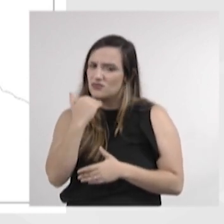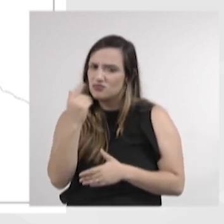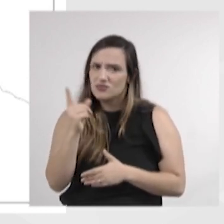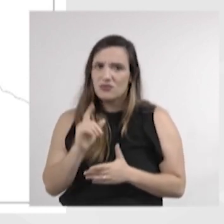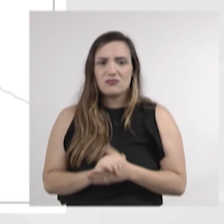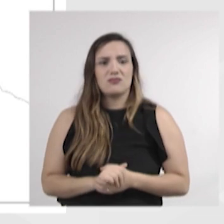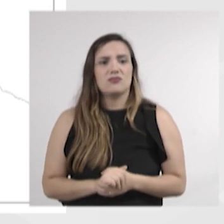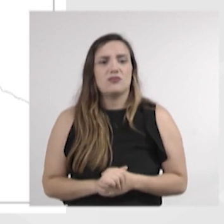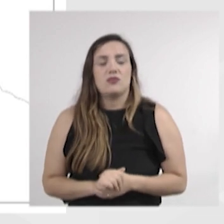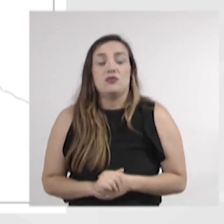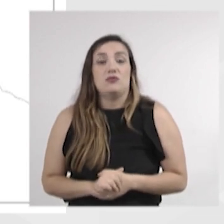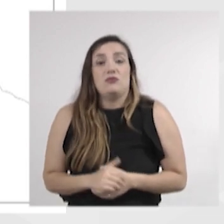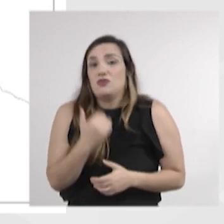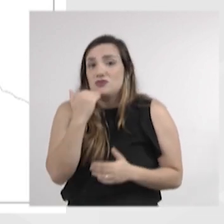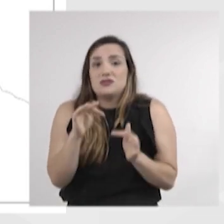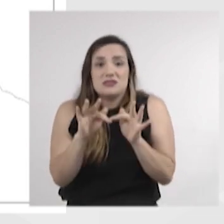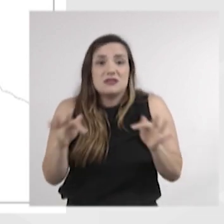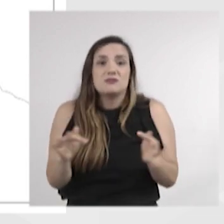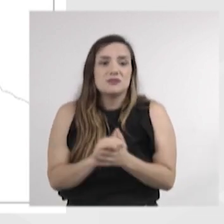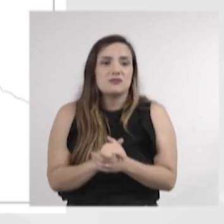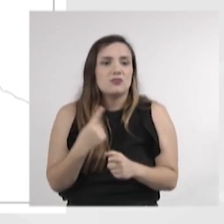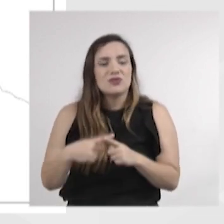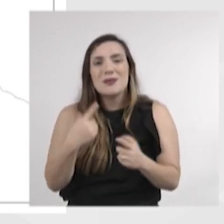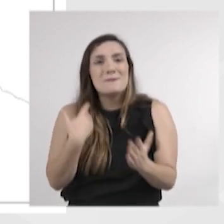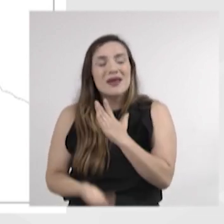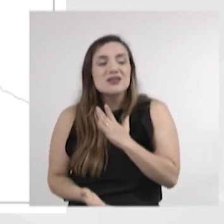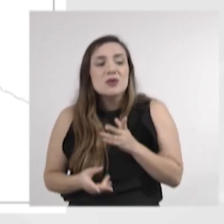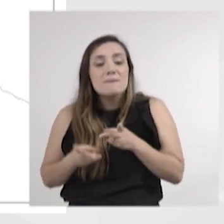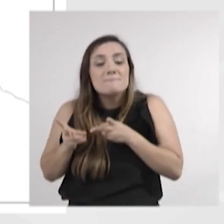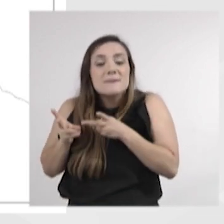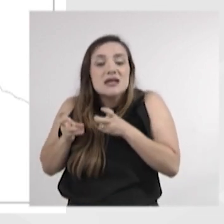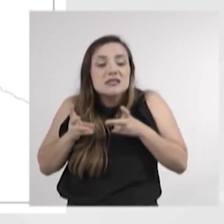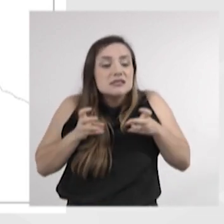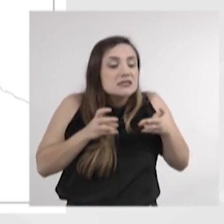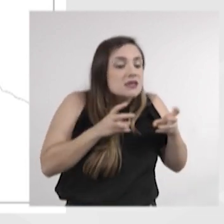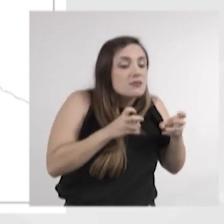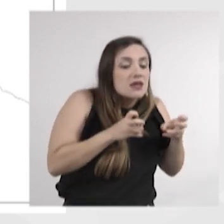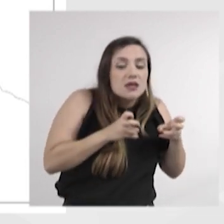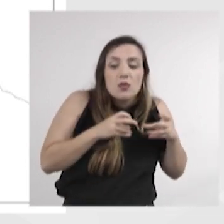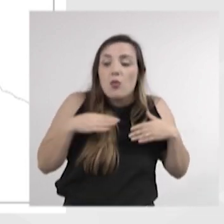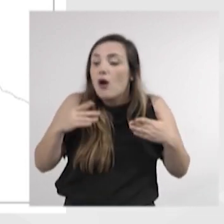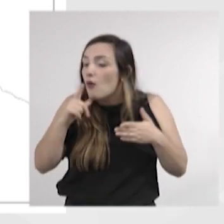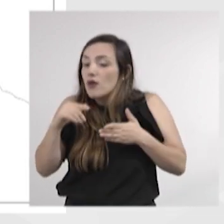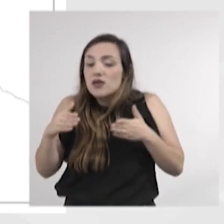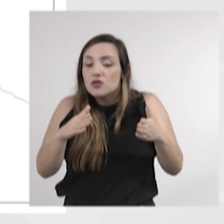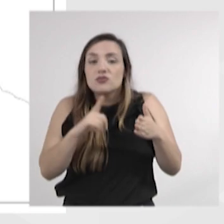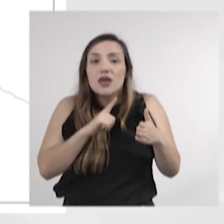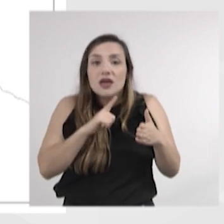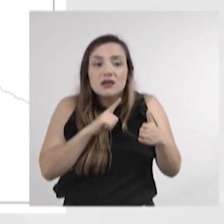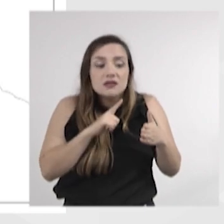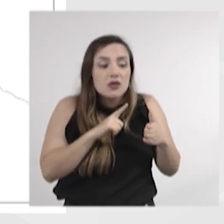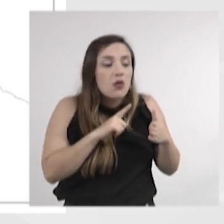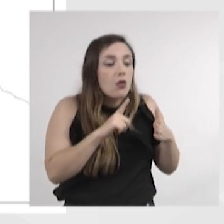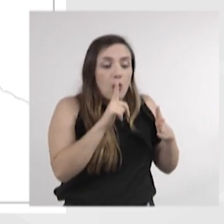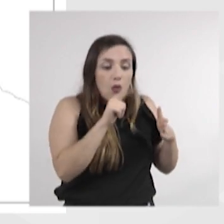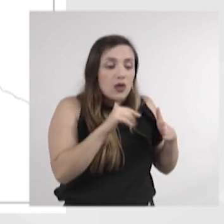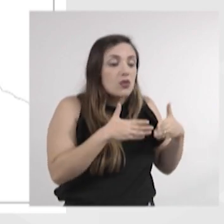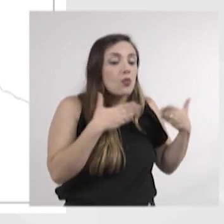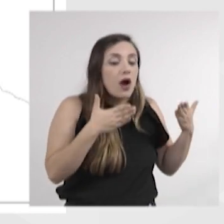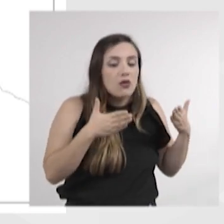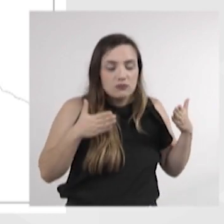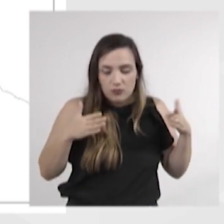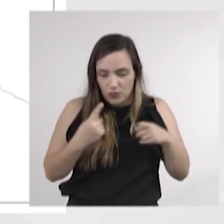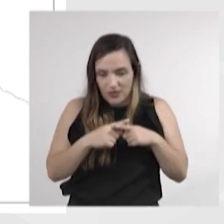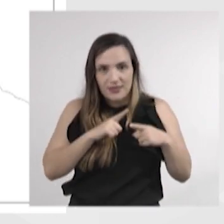só isso, simplificar dessa forma, porque senão a gente perde a sensibilidade de onde está vindo tanto a água como o sedimento. Então, a gente tem que saber de onde está